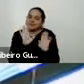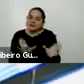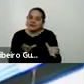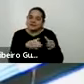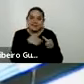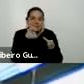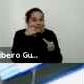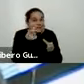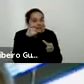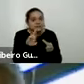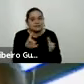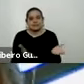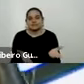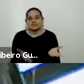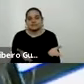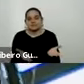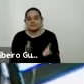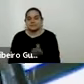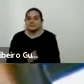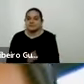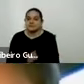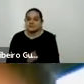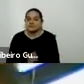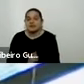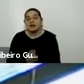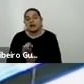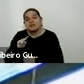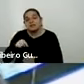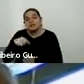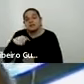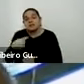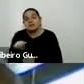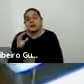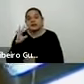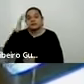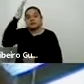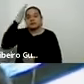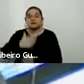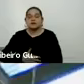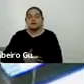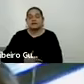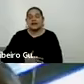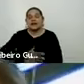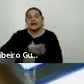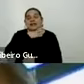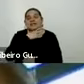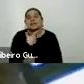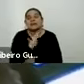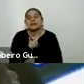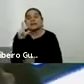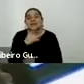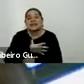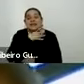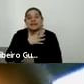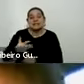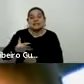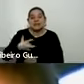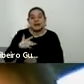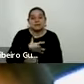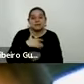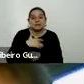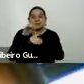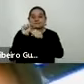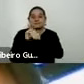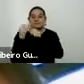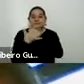etc. E aí veio a crise do Covid-19, num ano que a gente já estava se preparando para discutir a data